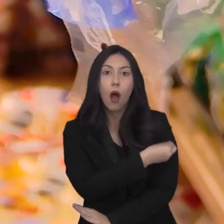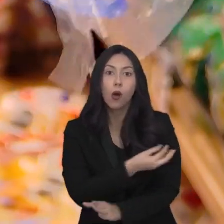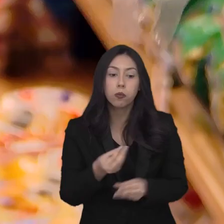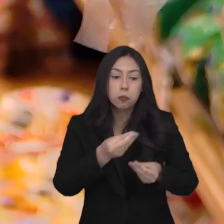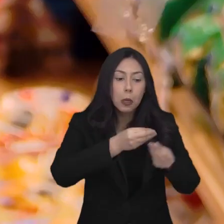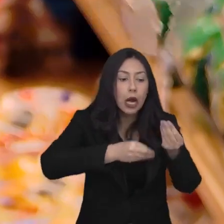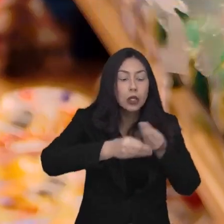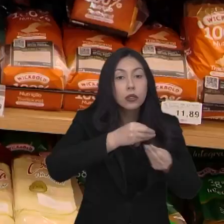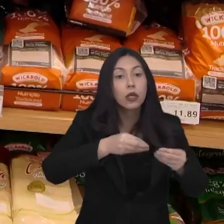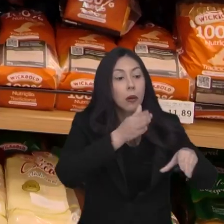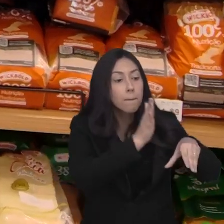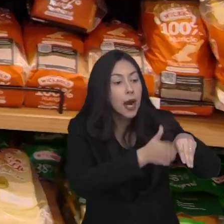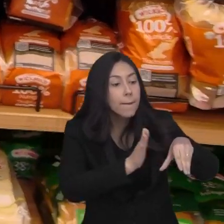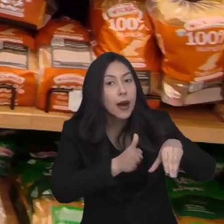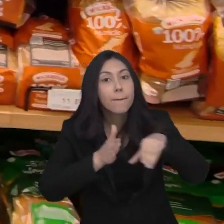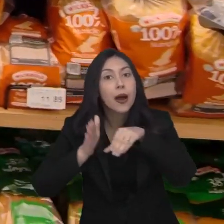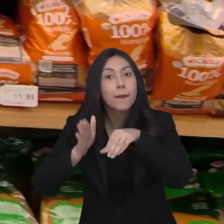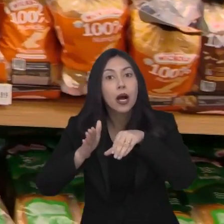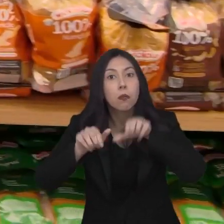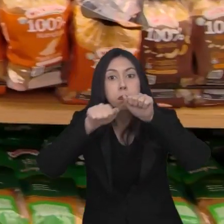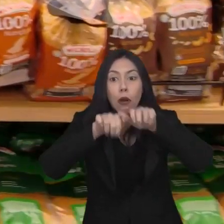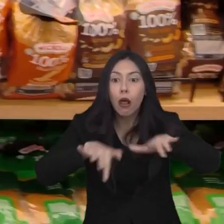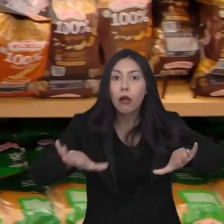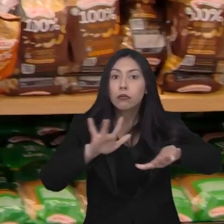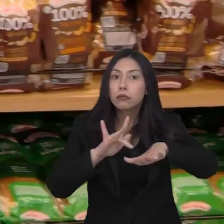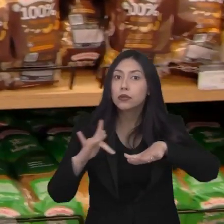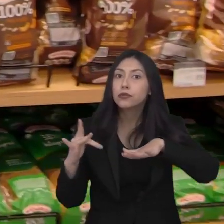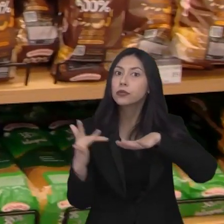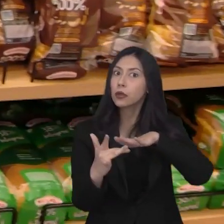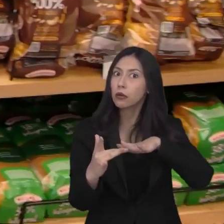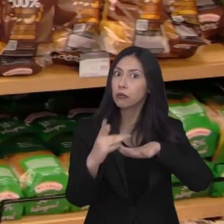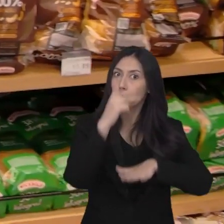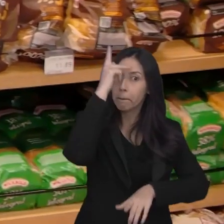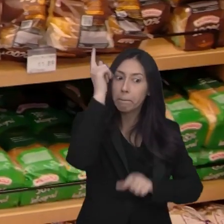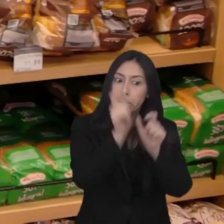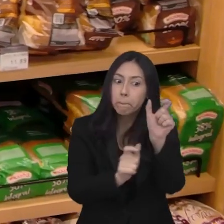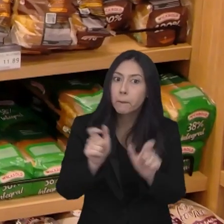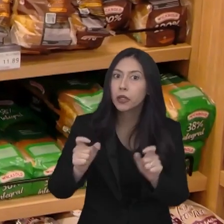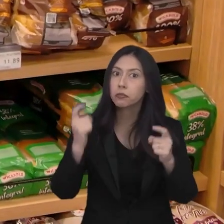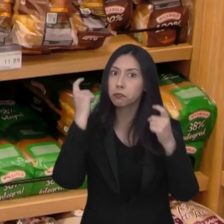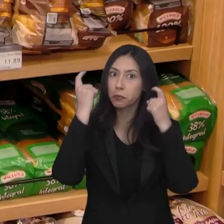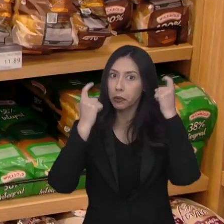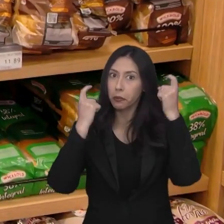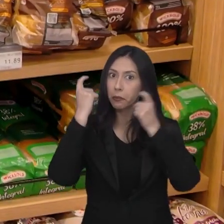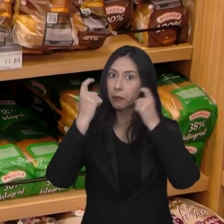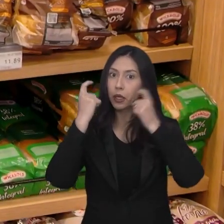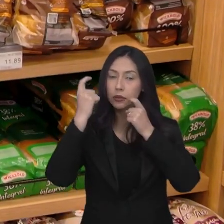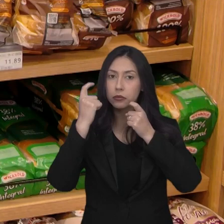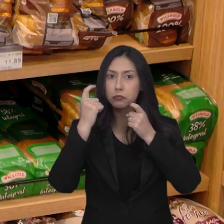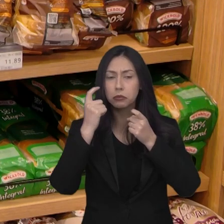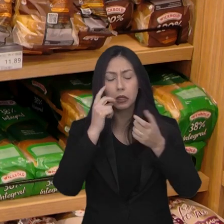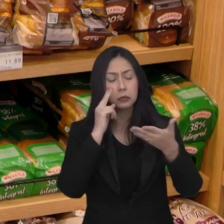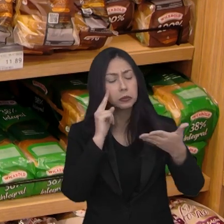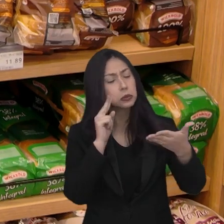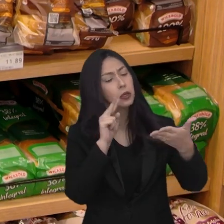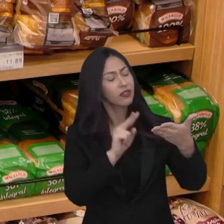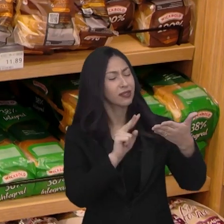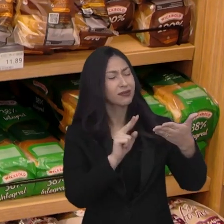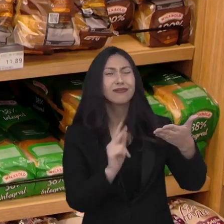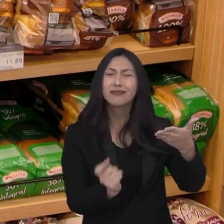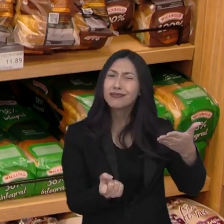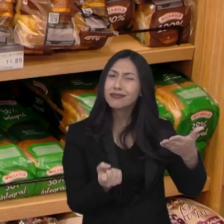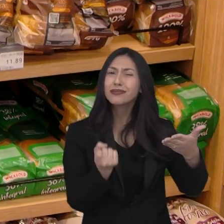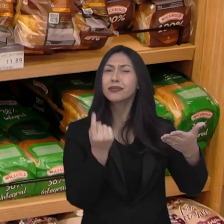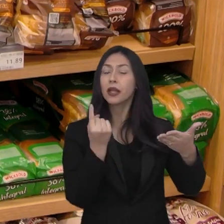nos pães de forma viralizou nas redes sociais e deixou muita gente preocupada. À primeira vista, pode